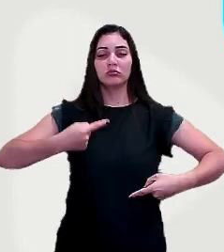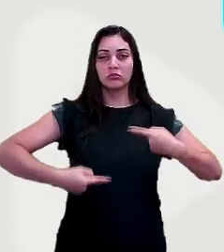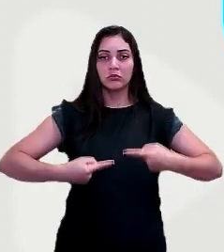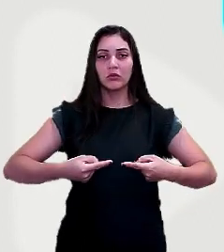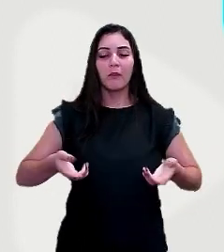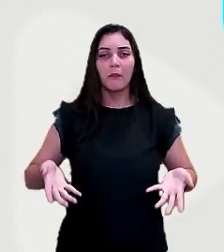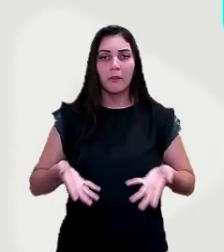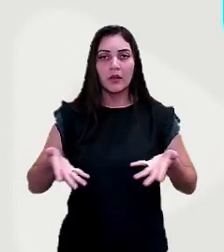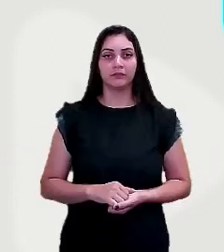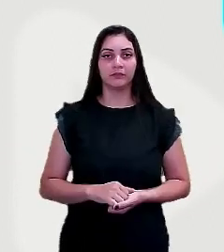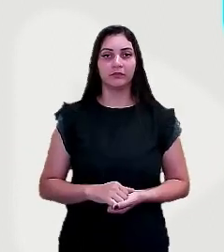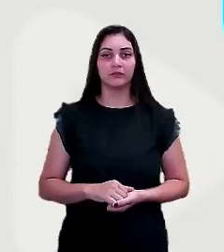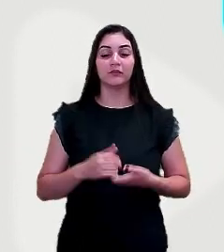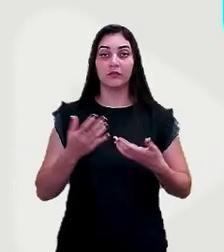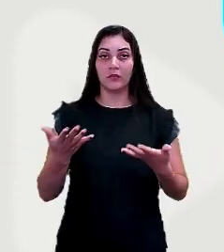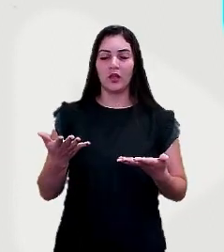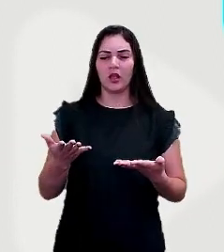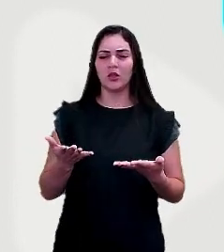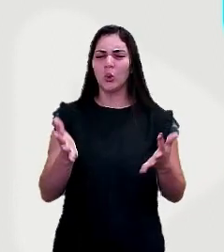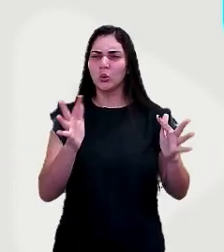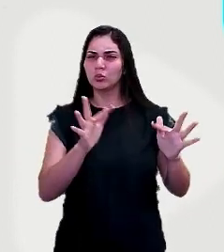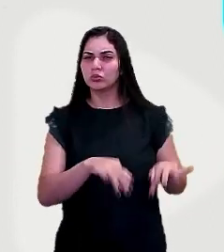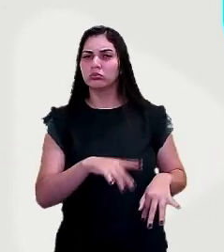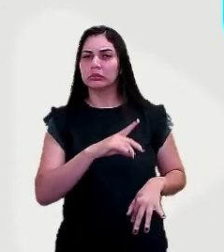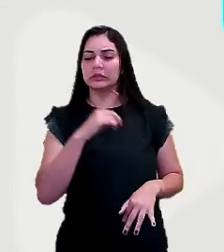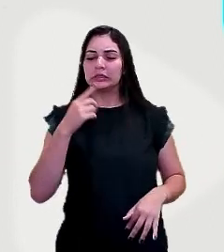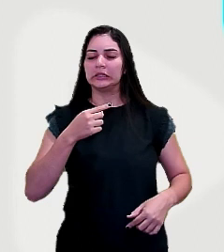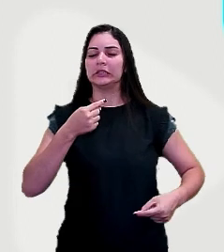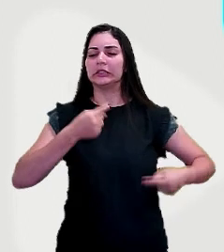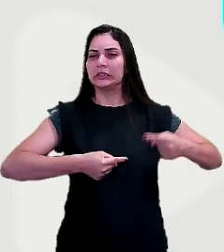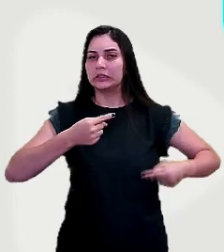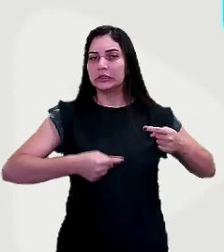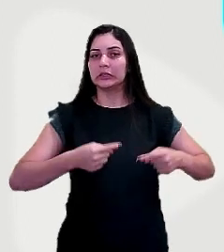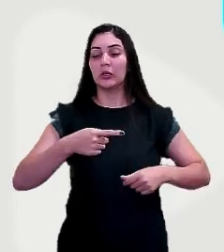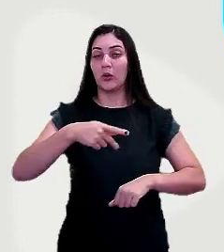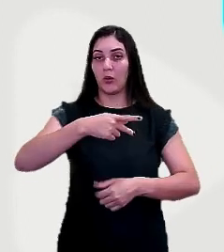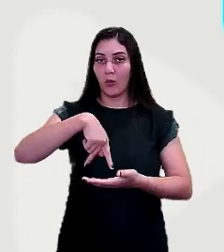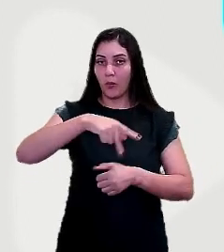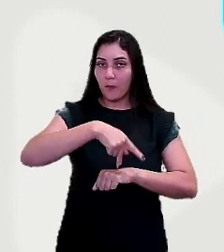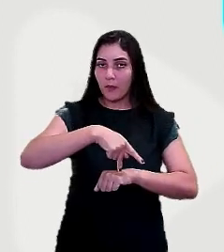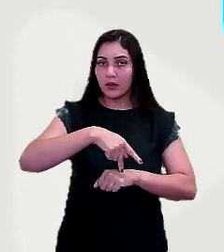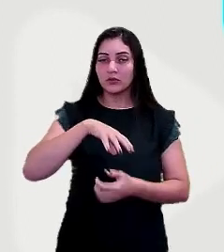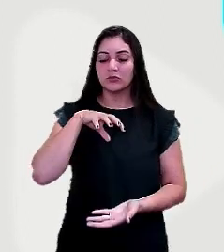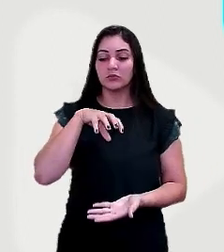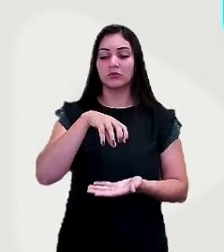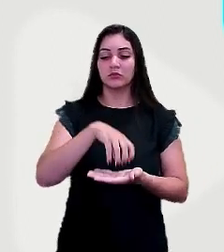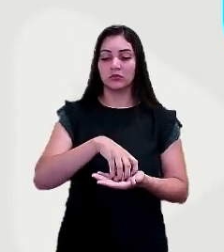nacionalismo italiano. Já no último dia de disputa, o país sede jogou contra a